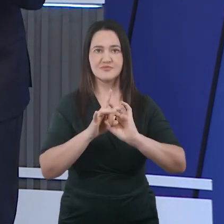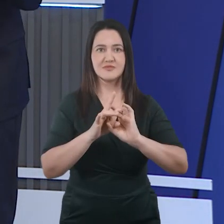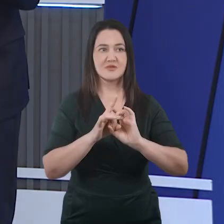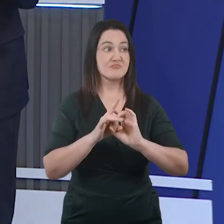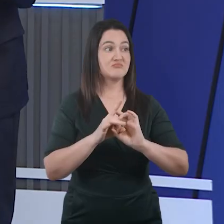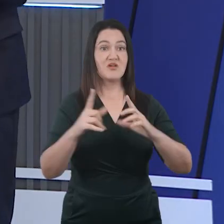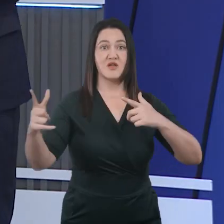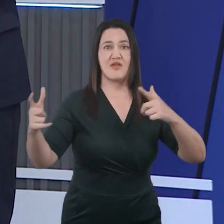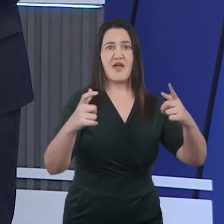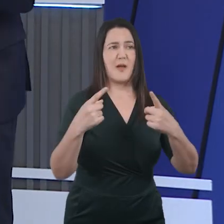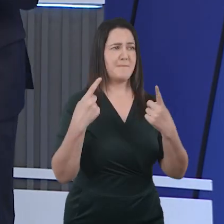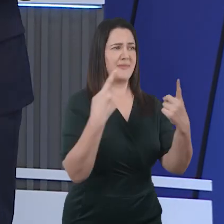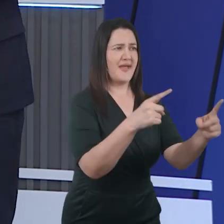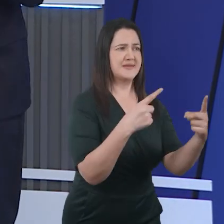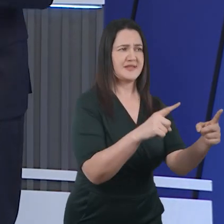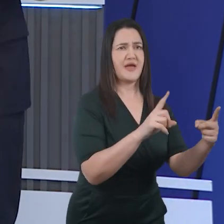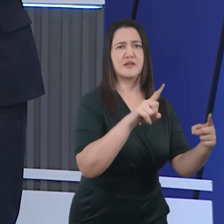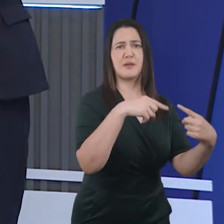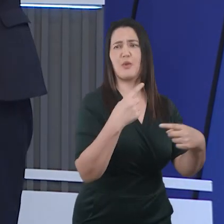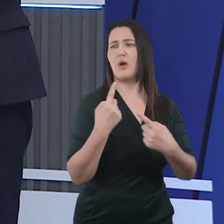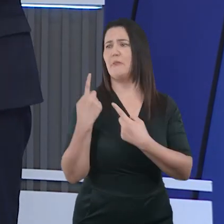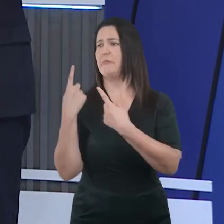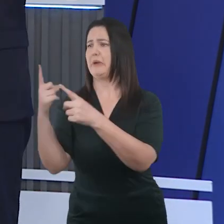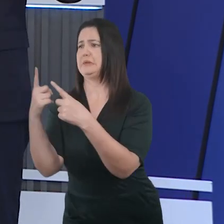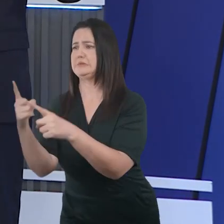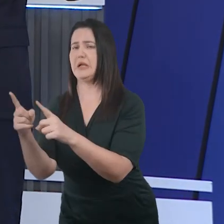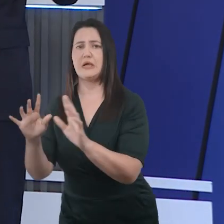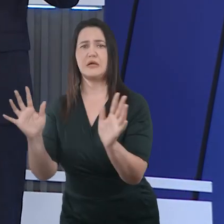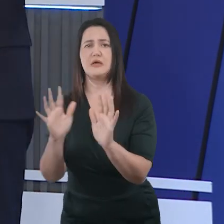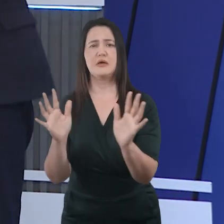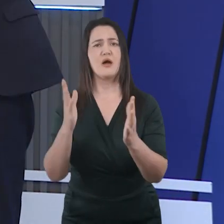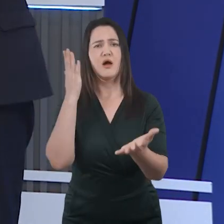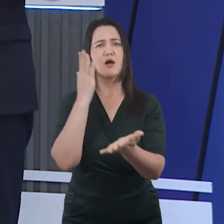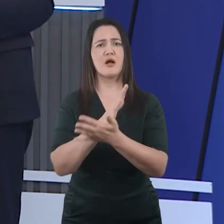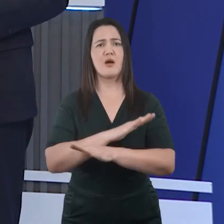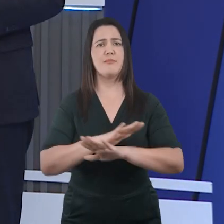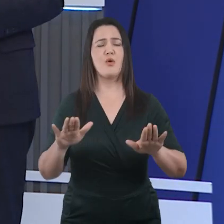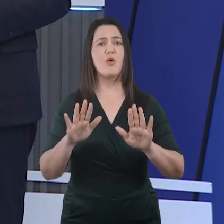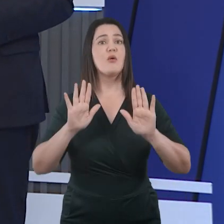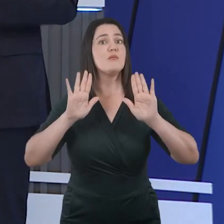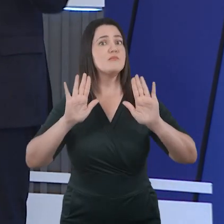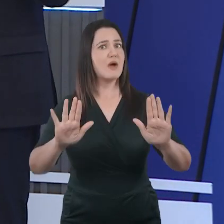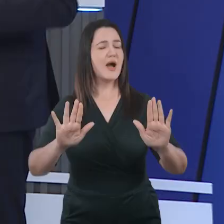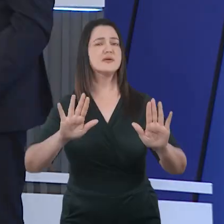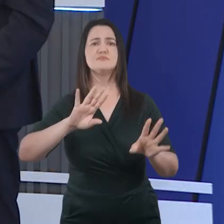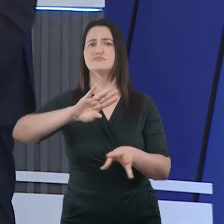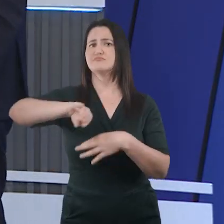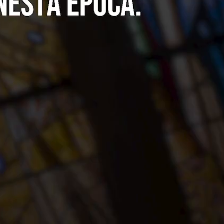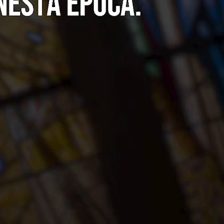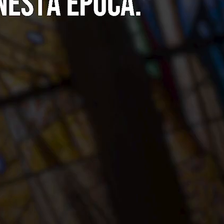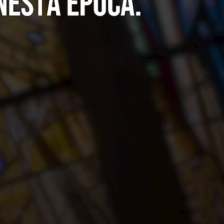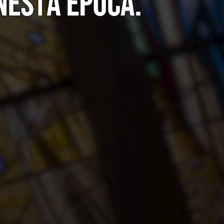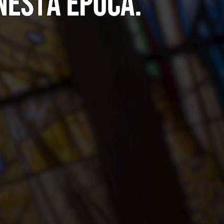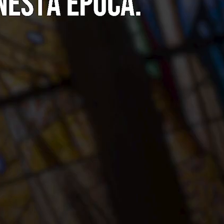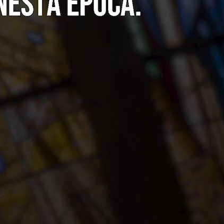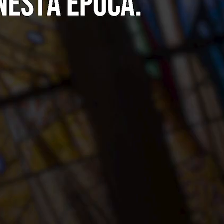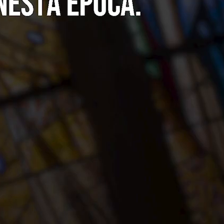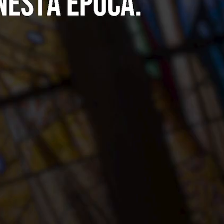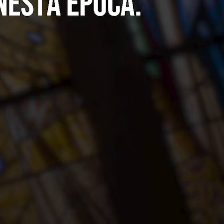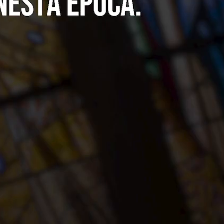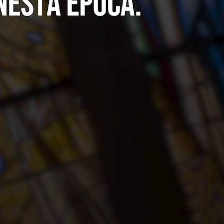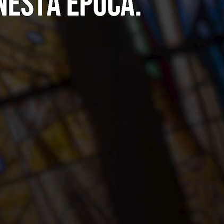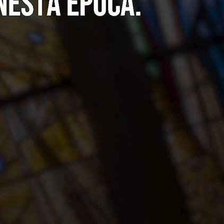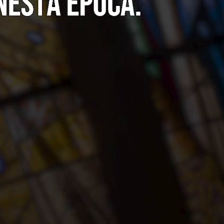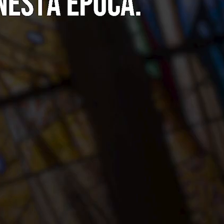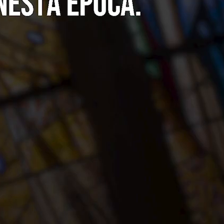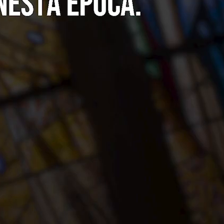conflito, mas não resolvia o problema da verdade, porque era um abandono total dessa verdade. Continua dizendo a Bíblia. Ela